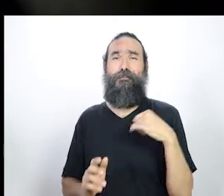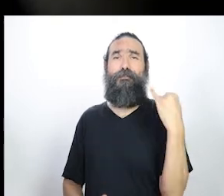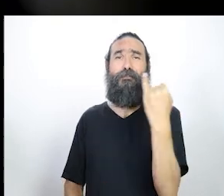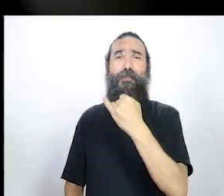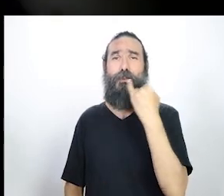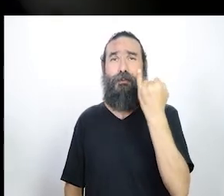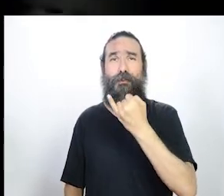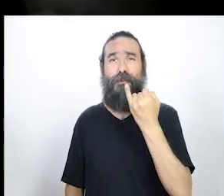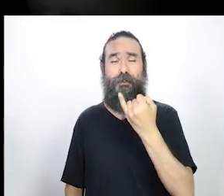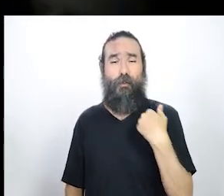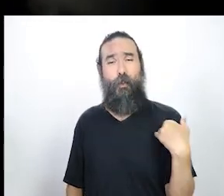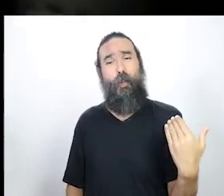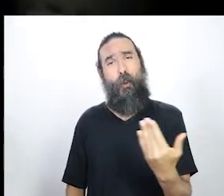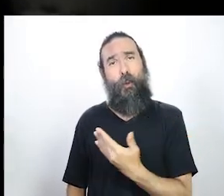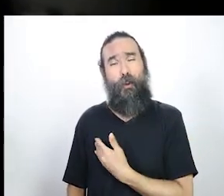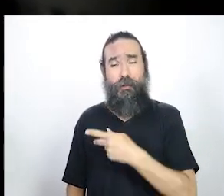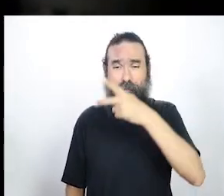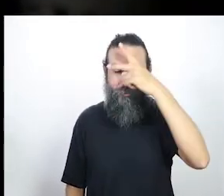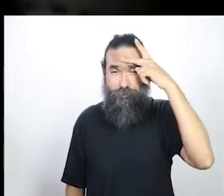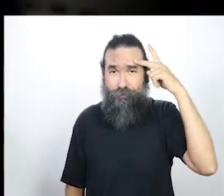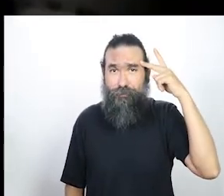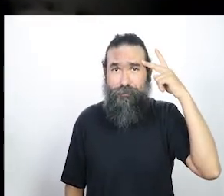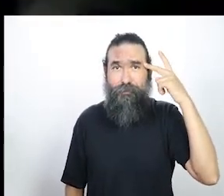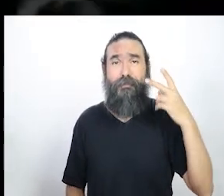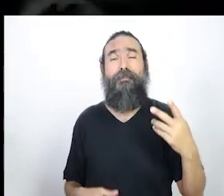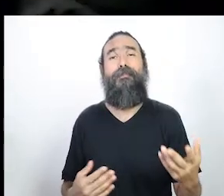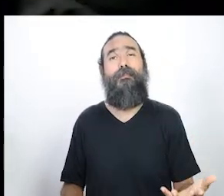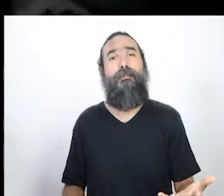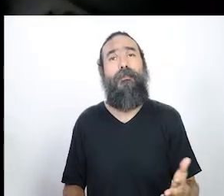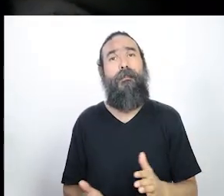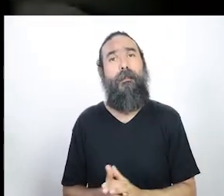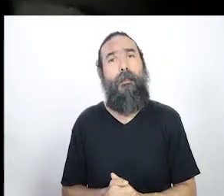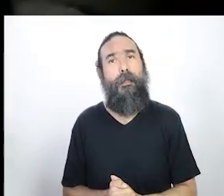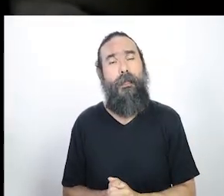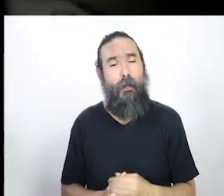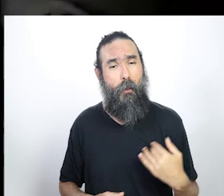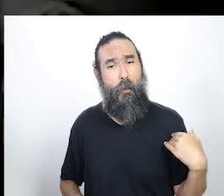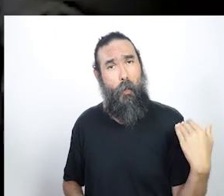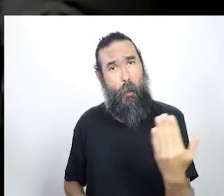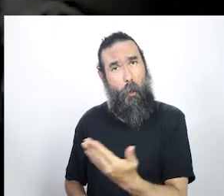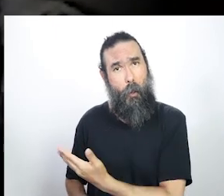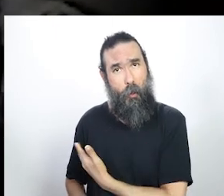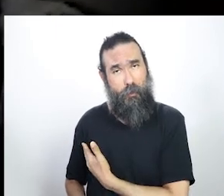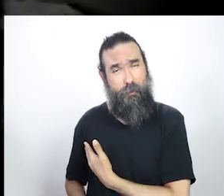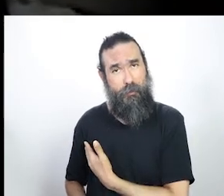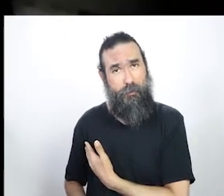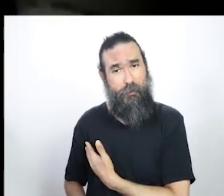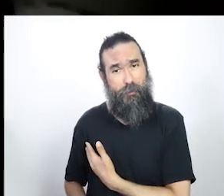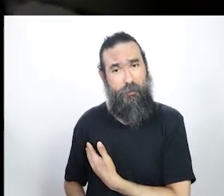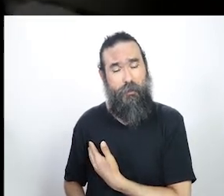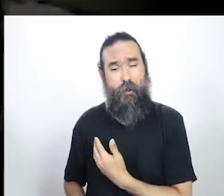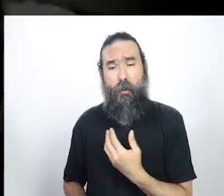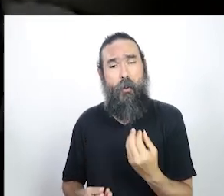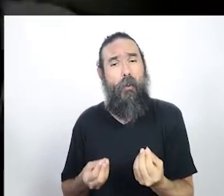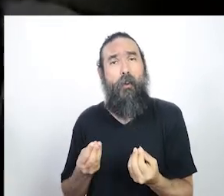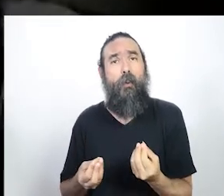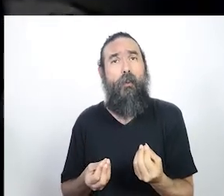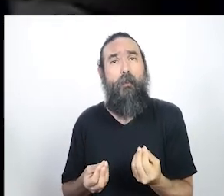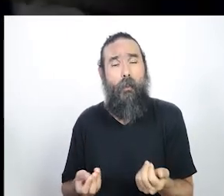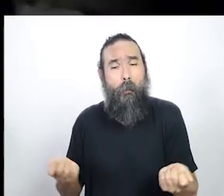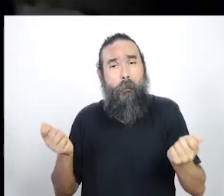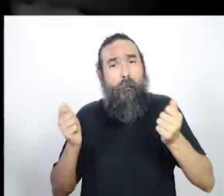Isso é nosso, isso é do ser humano. Então, até que ponto nós, enquanto ser humano que